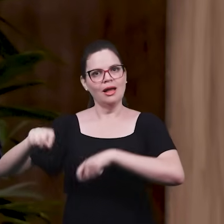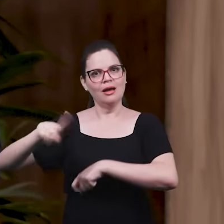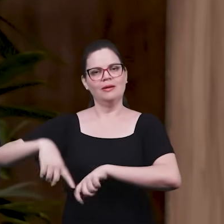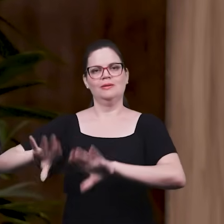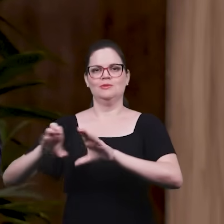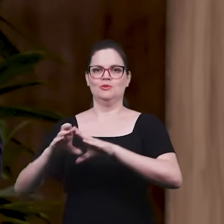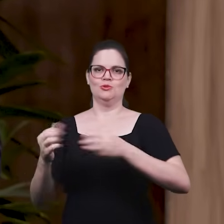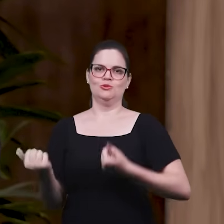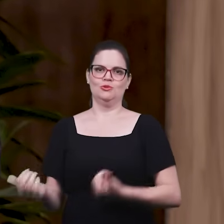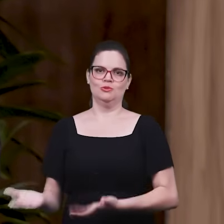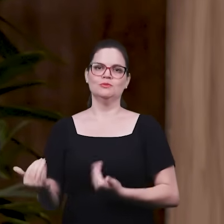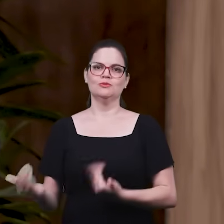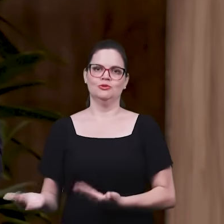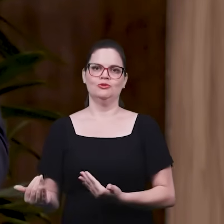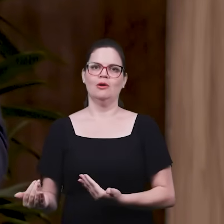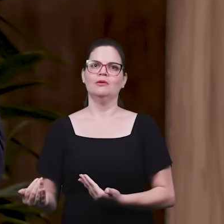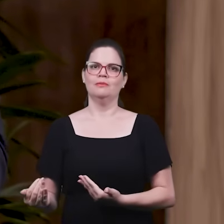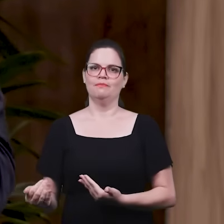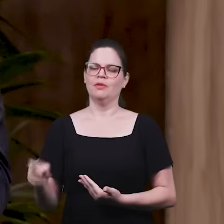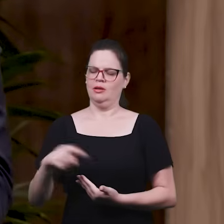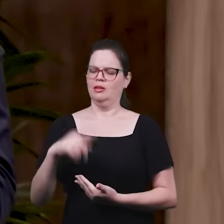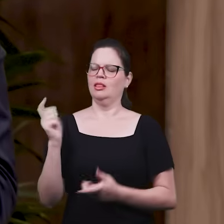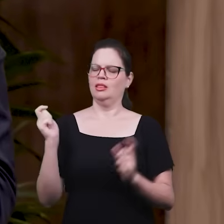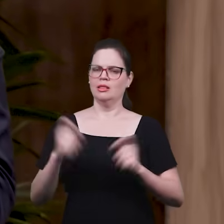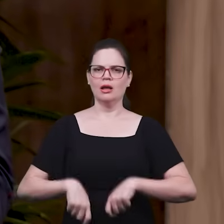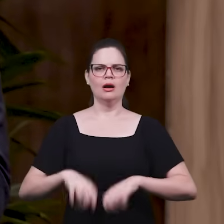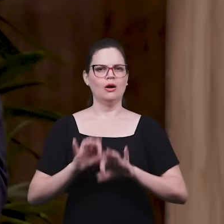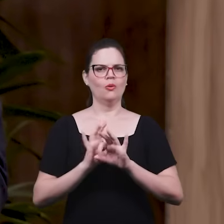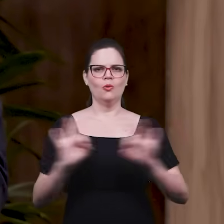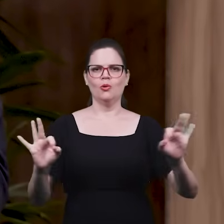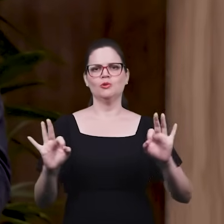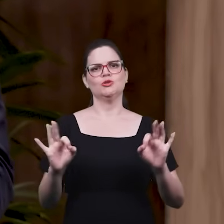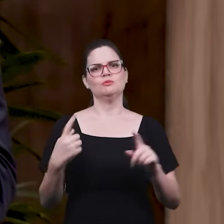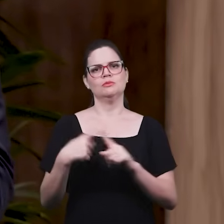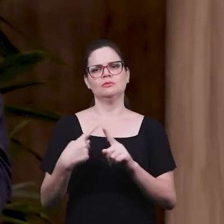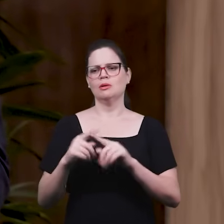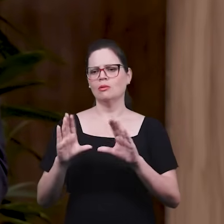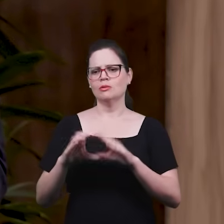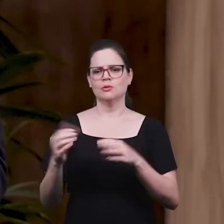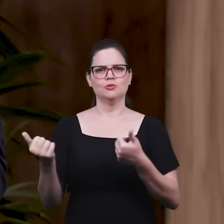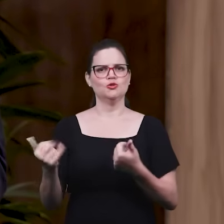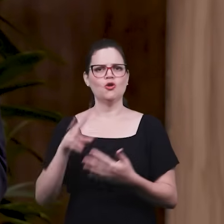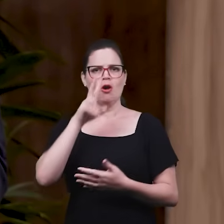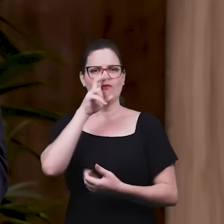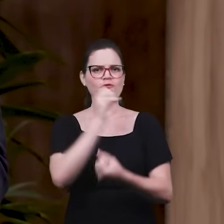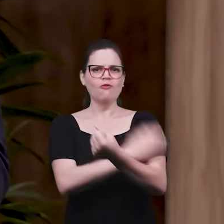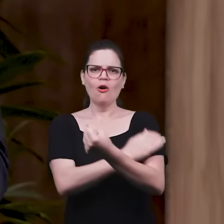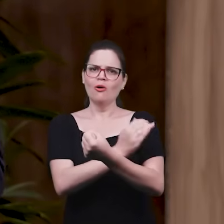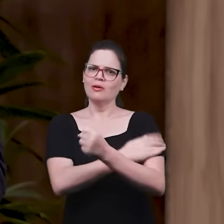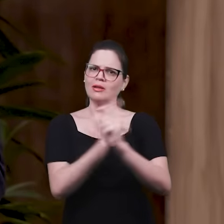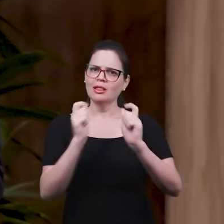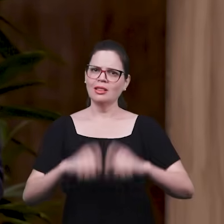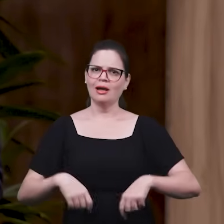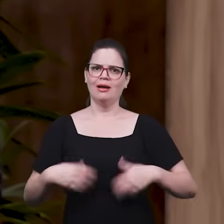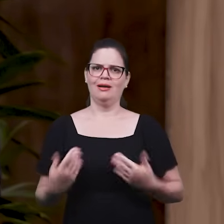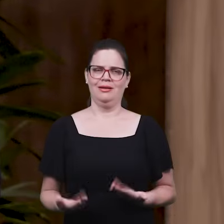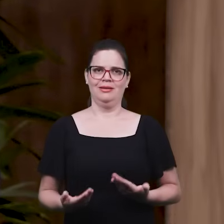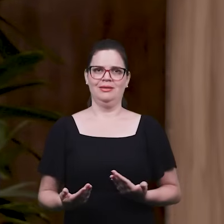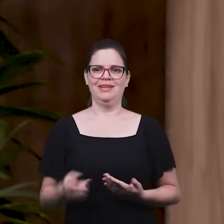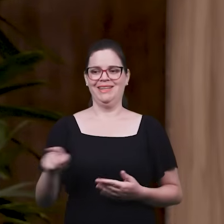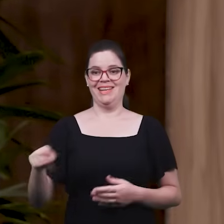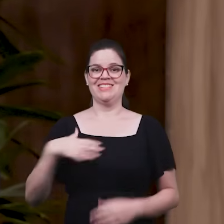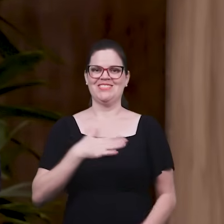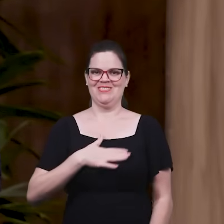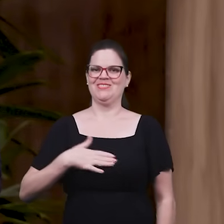ser feito e nós temos um grupo que tem um grande potencial, que são os jovens. E o importante é que eles